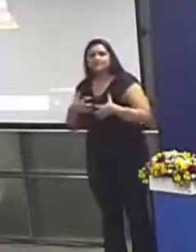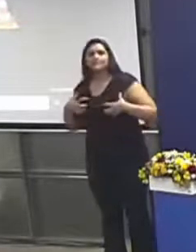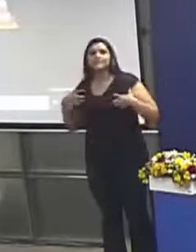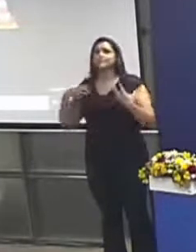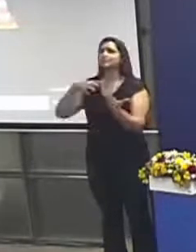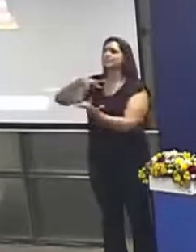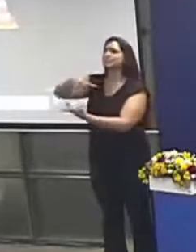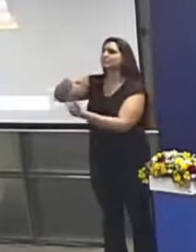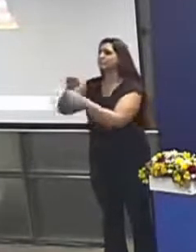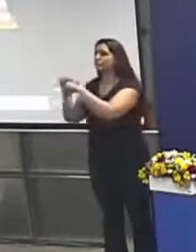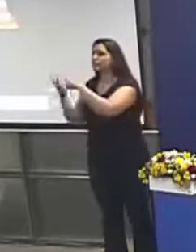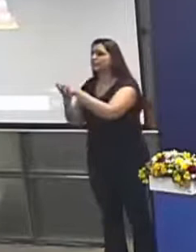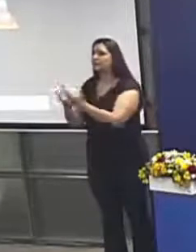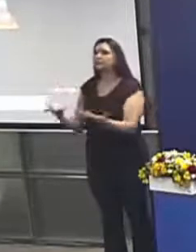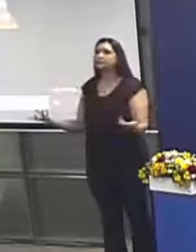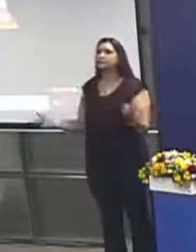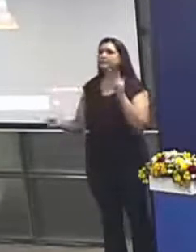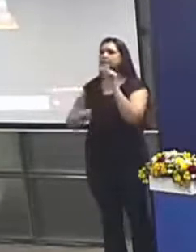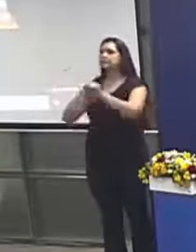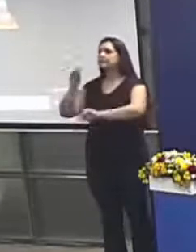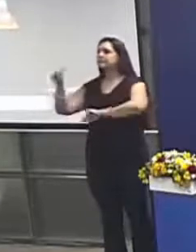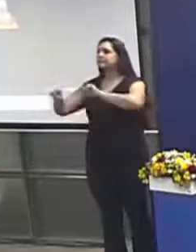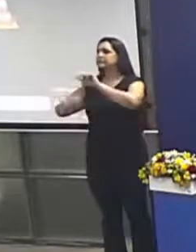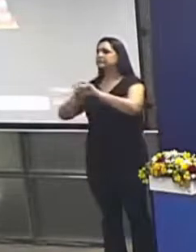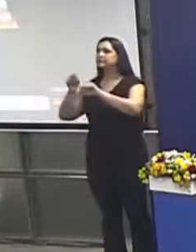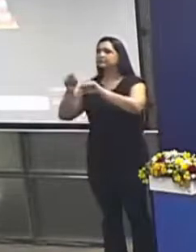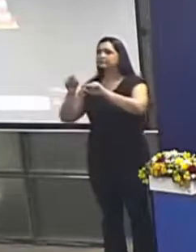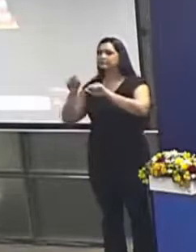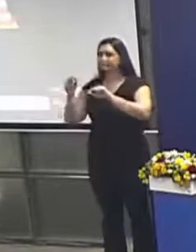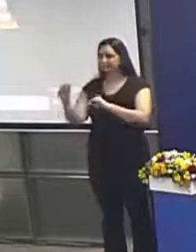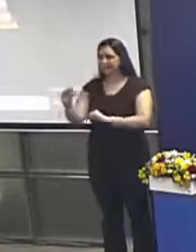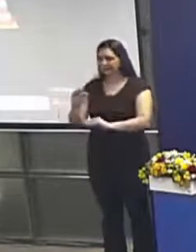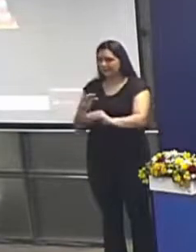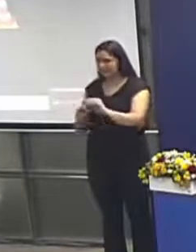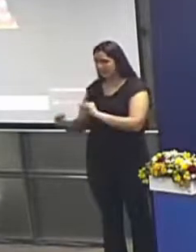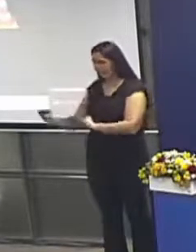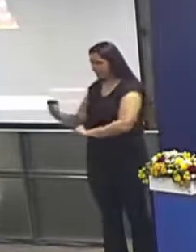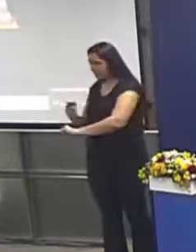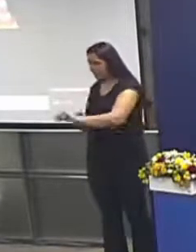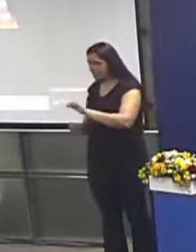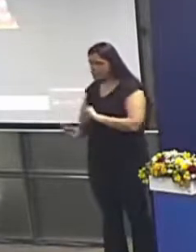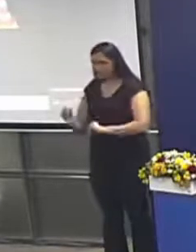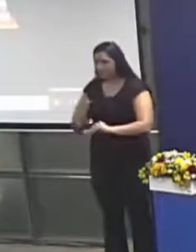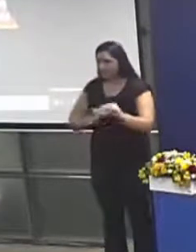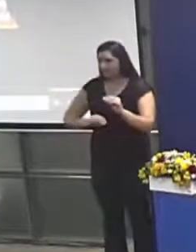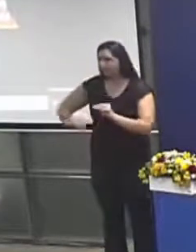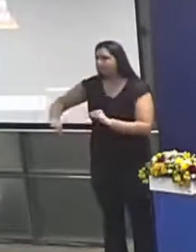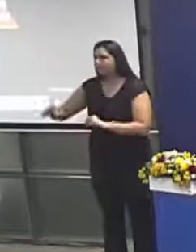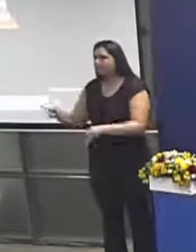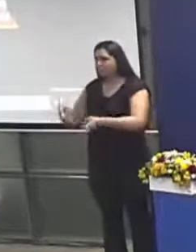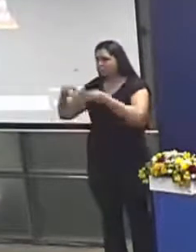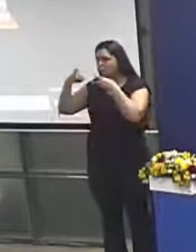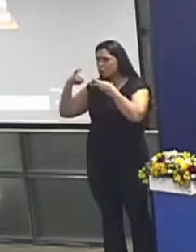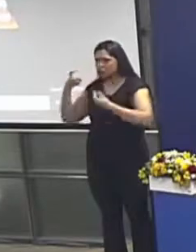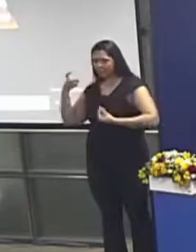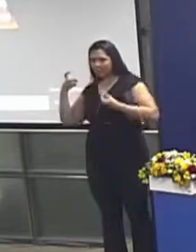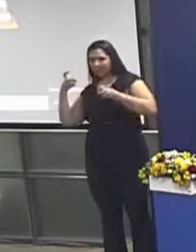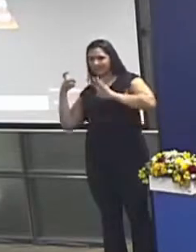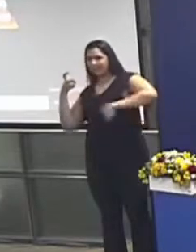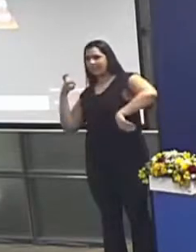mundo após a pandemia? O capital agindo de forma suicida. Outra vez, o lucro acima da